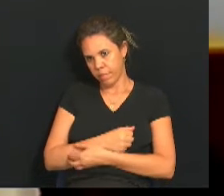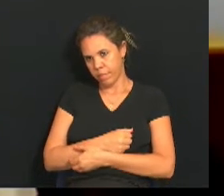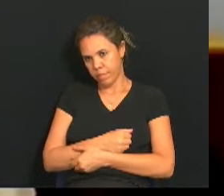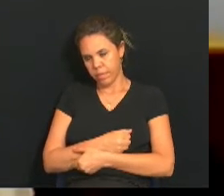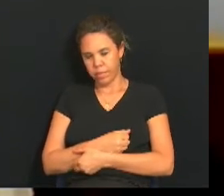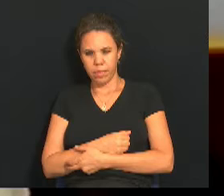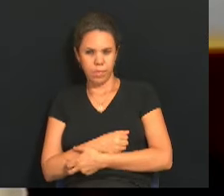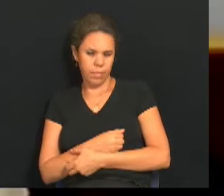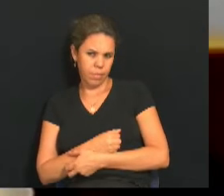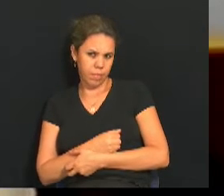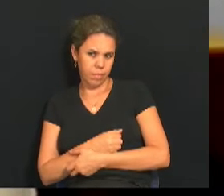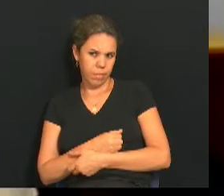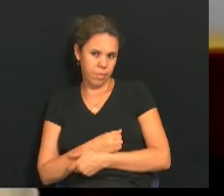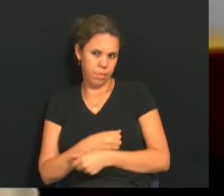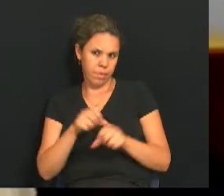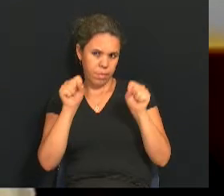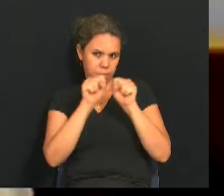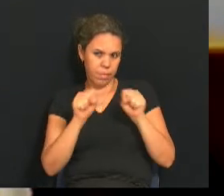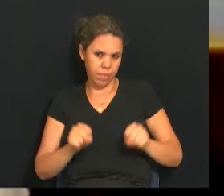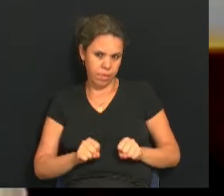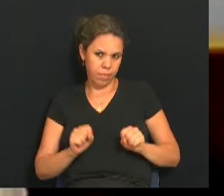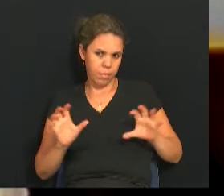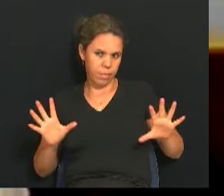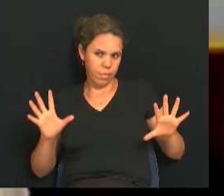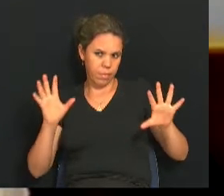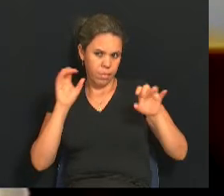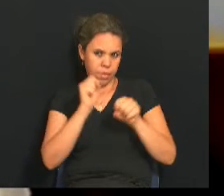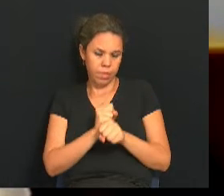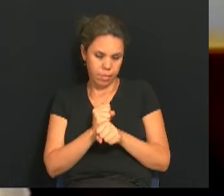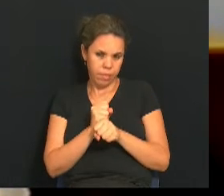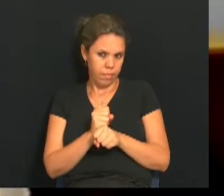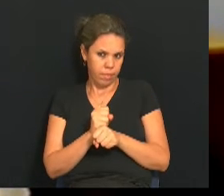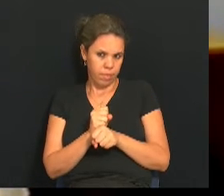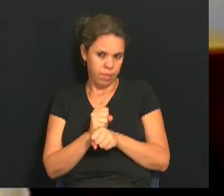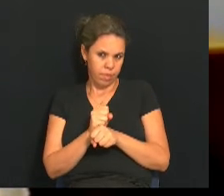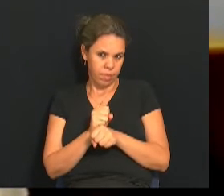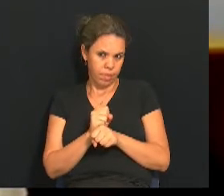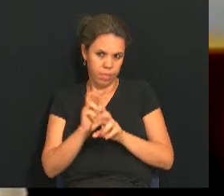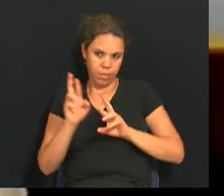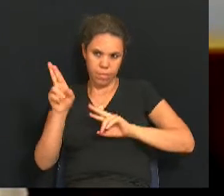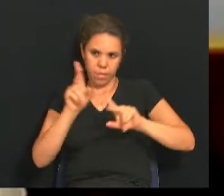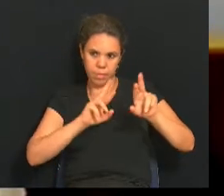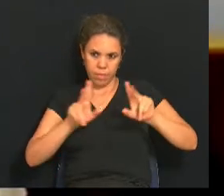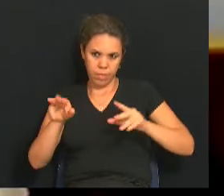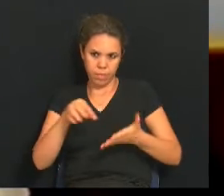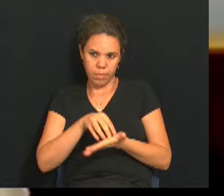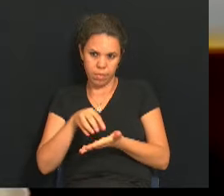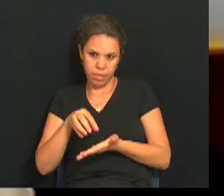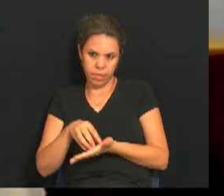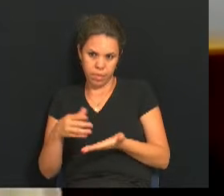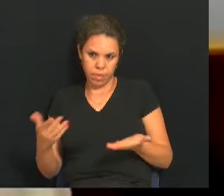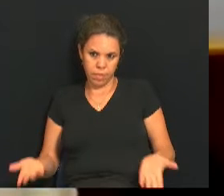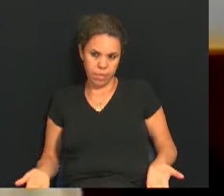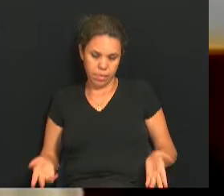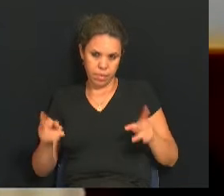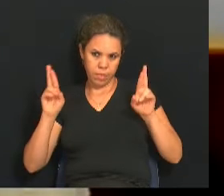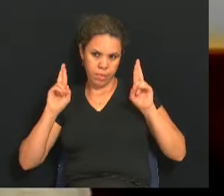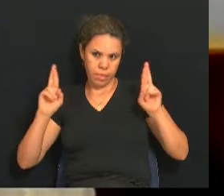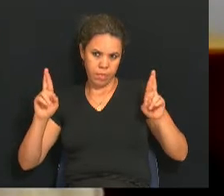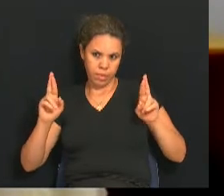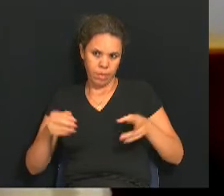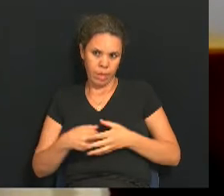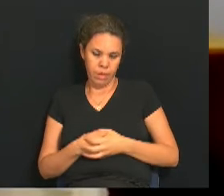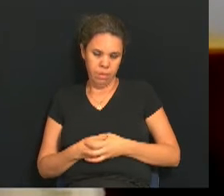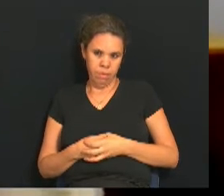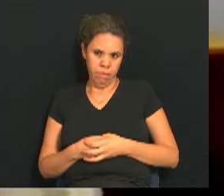envolve o sistema como um todo, então, enfim, né, os diferentes órgãos colegiados, e é nessa perspectiva